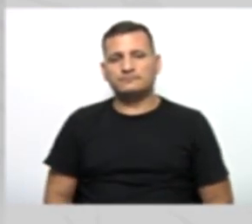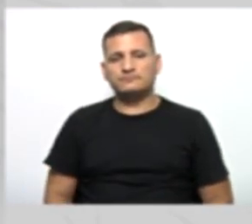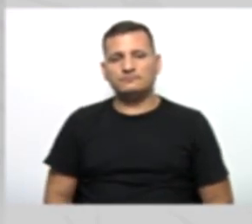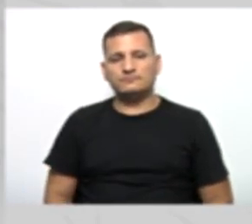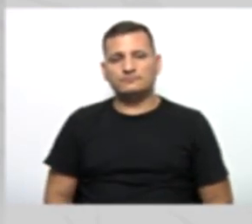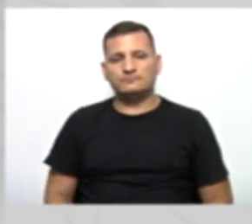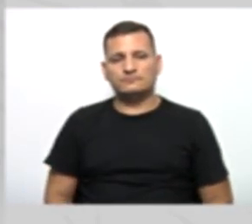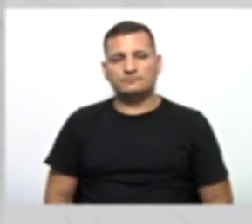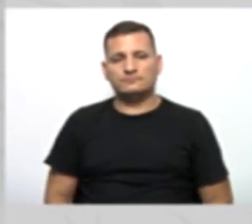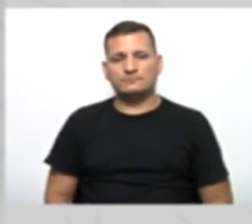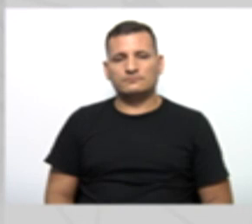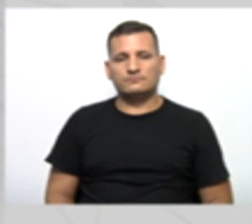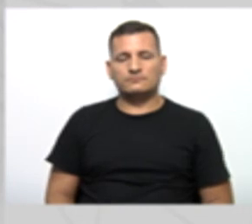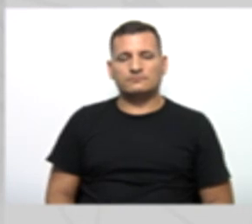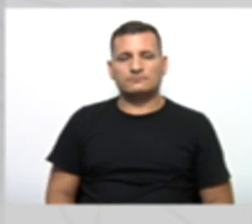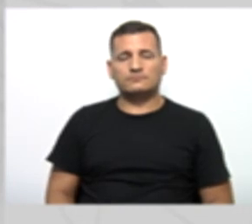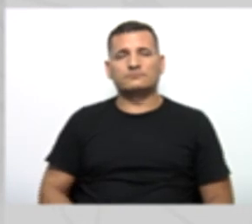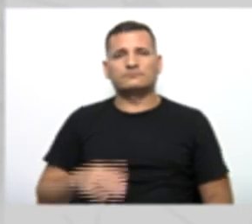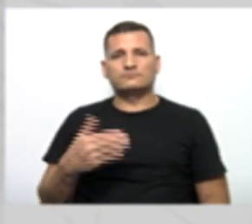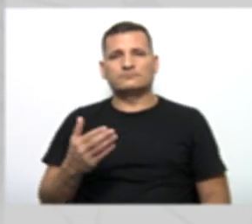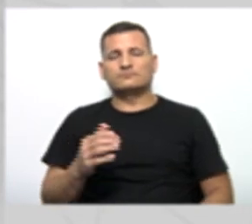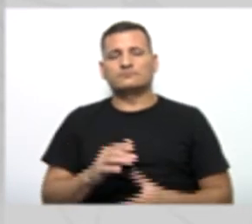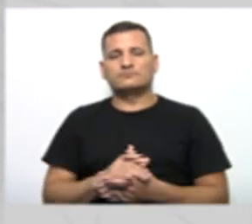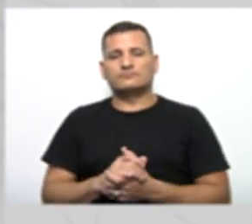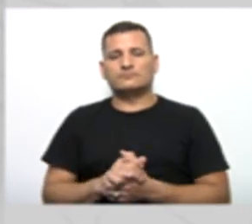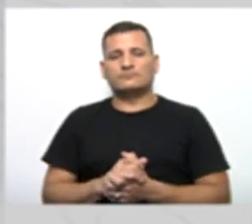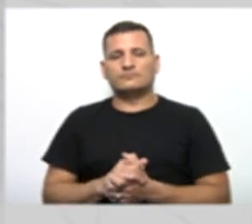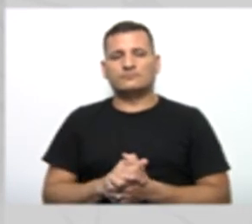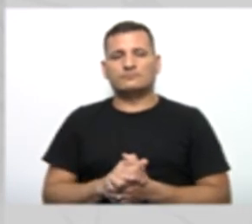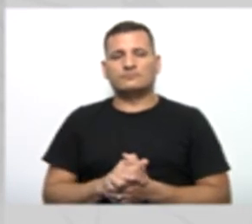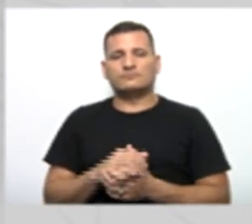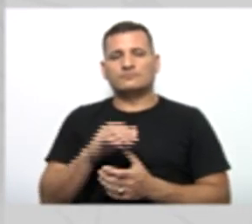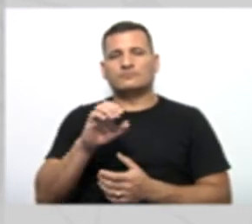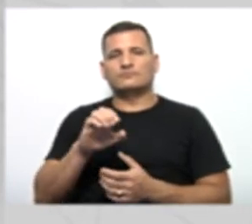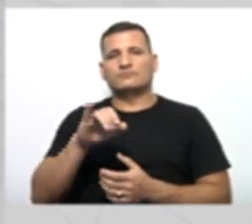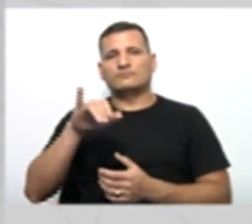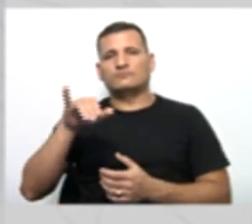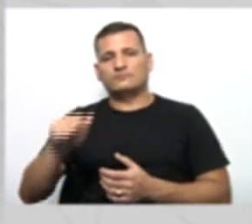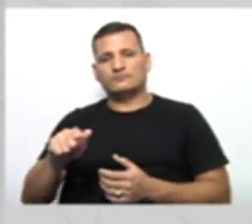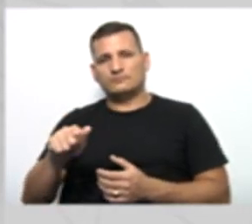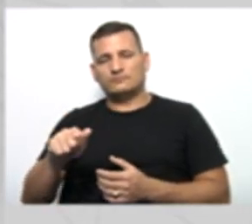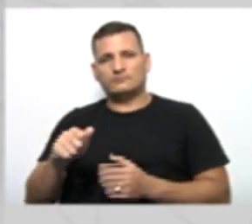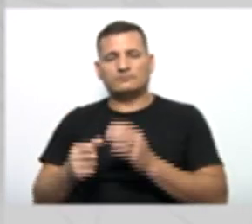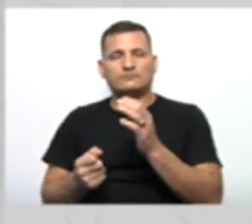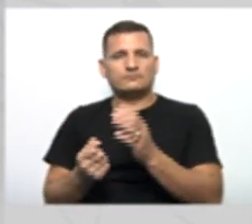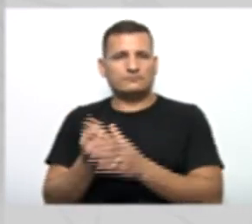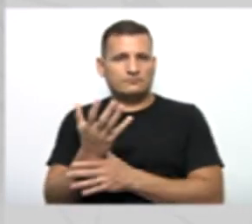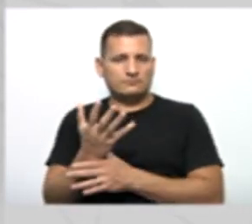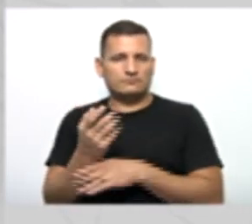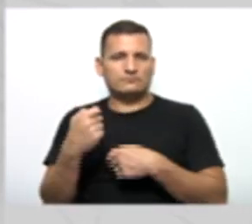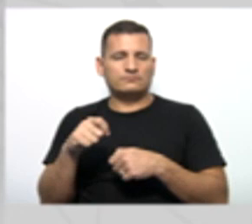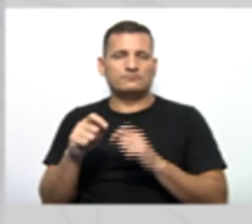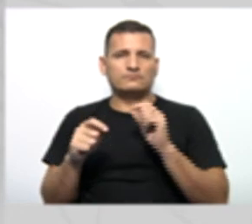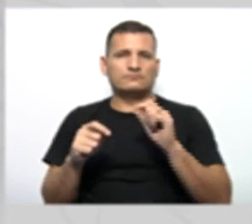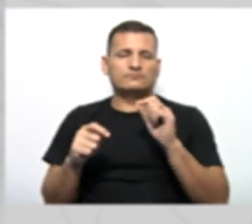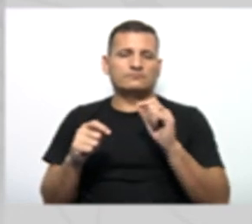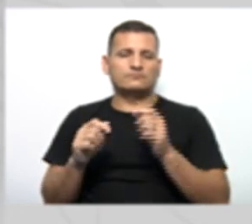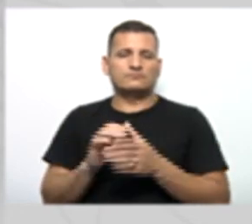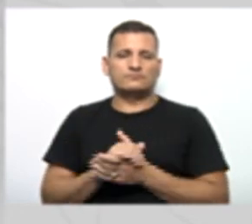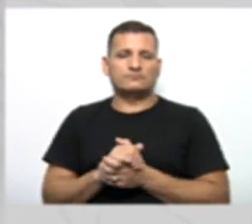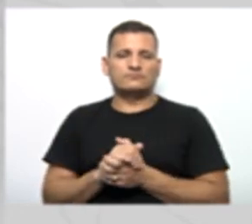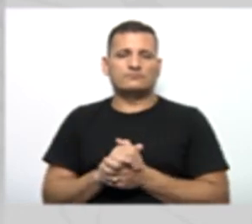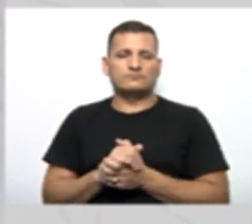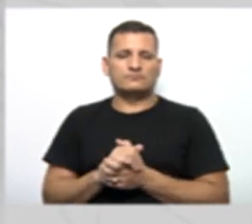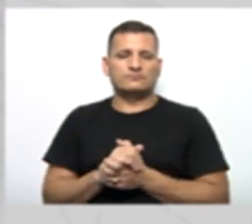para a implantação de empreendimentos industriais, agrícola, mineração e outros, deve primeiramente ter seu